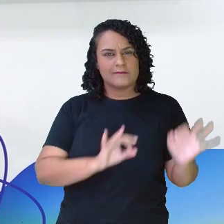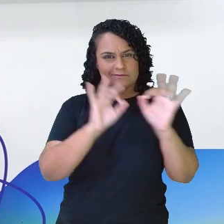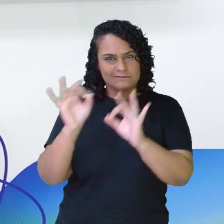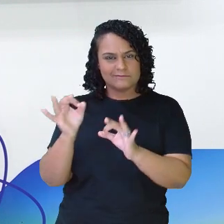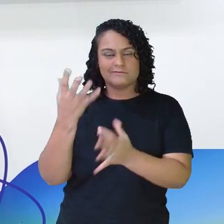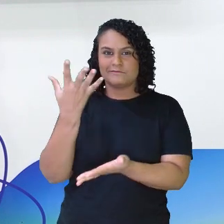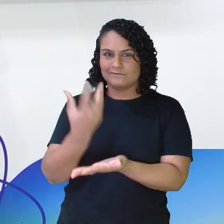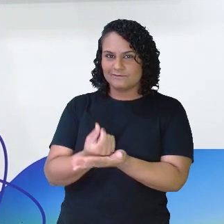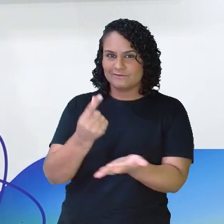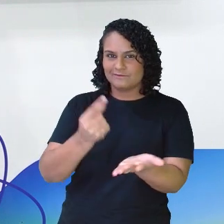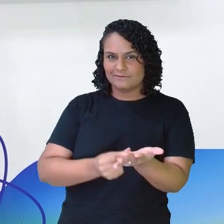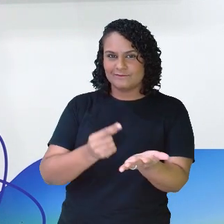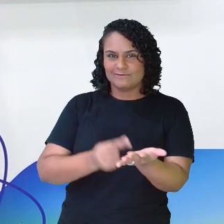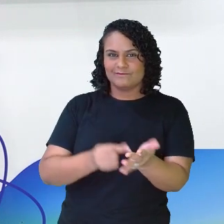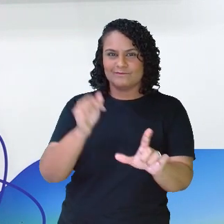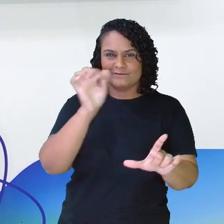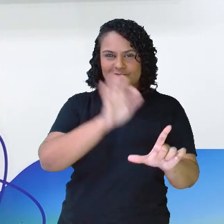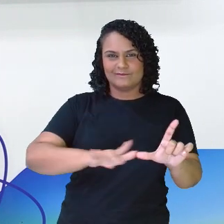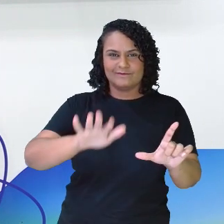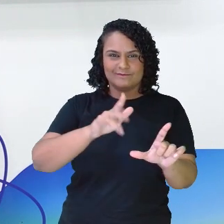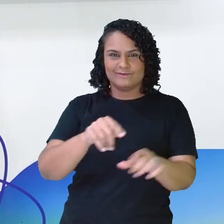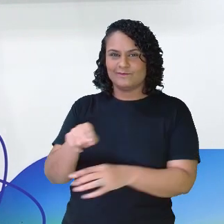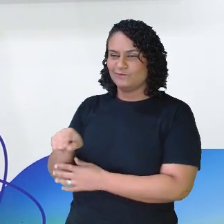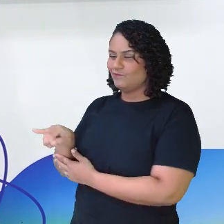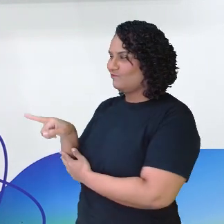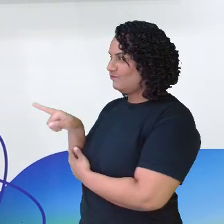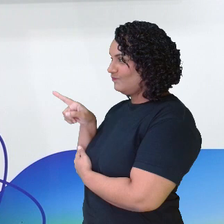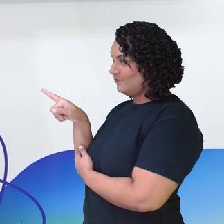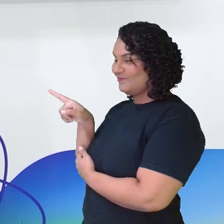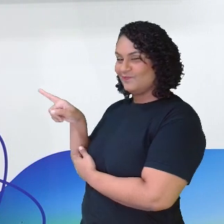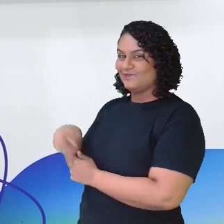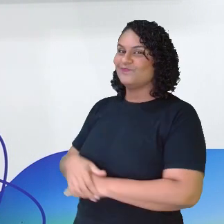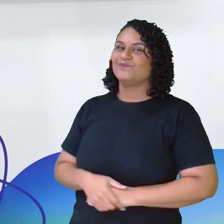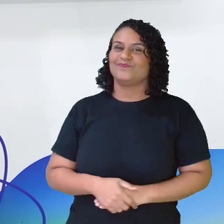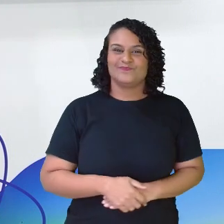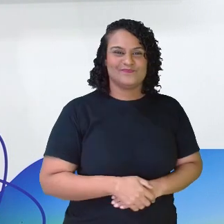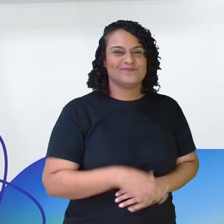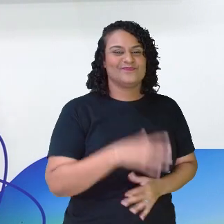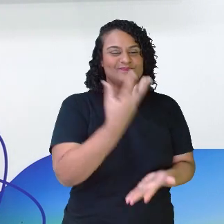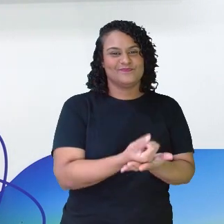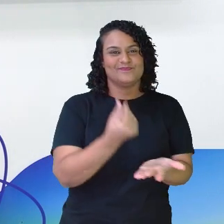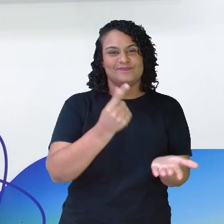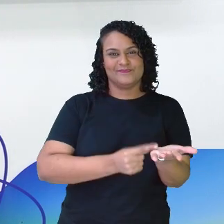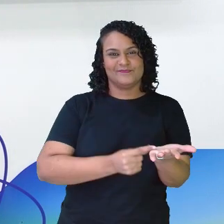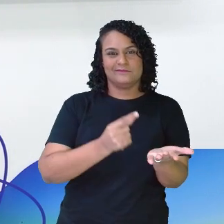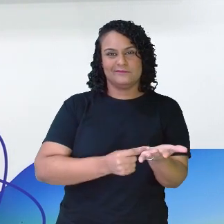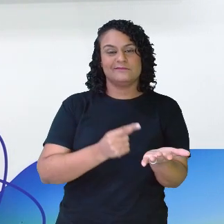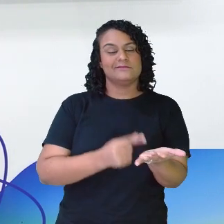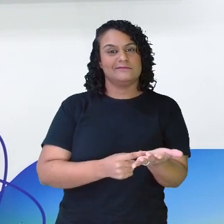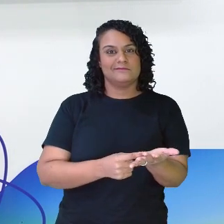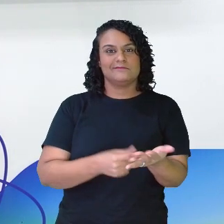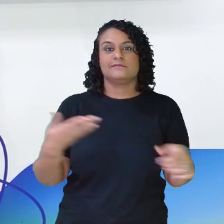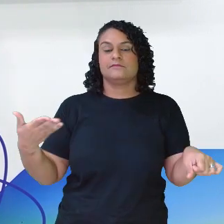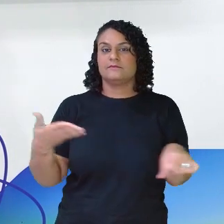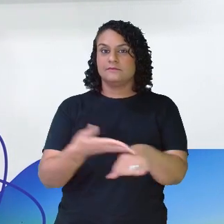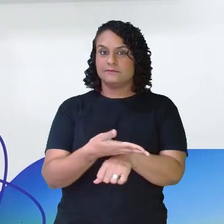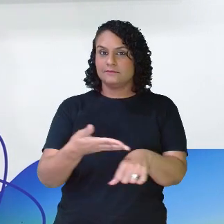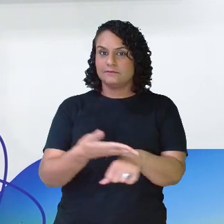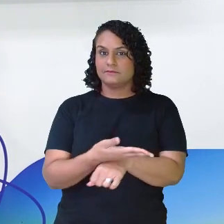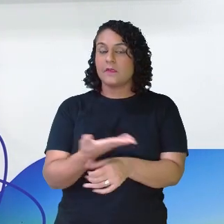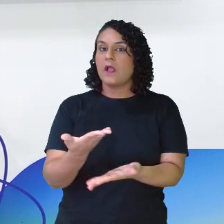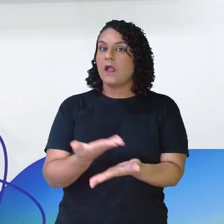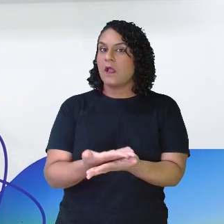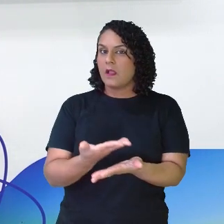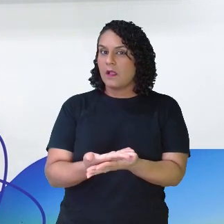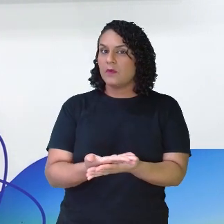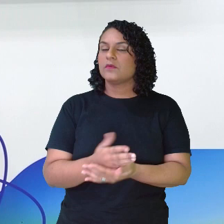o aplicativo, o QR Code já apareceu aí na tela. Então, você baixa o aplicativo e acessa a nossa